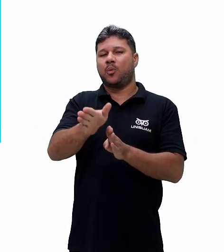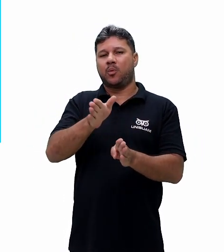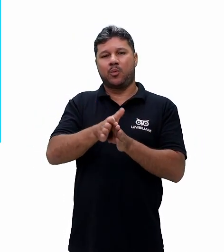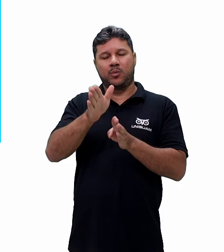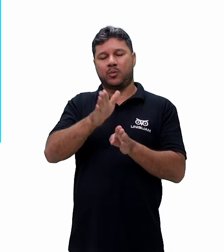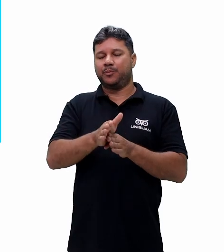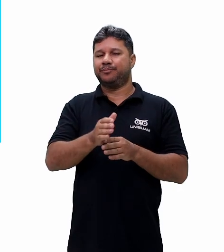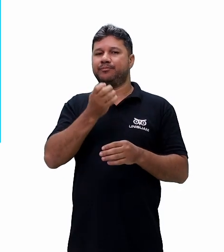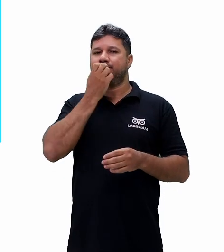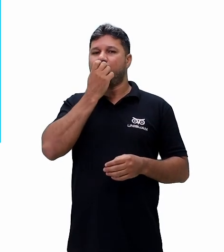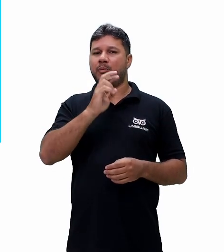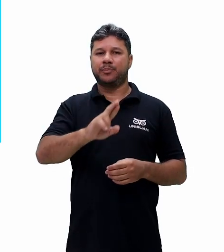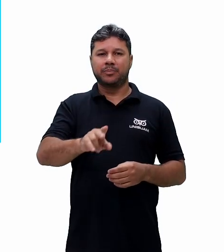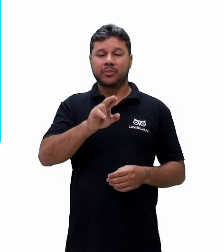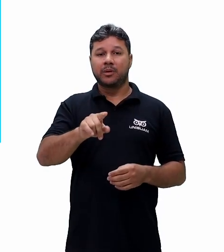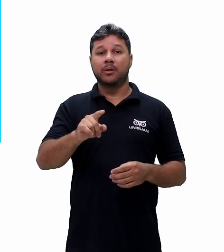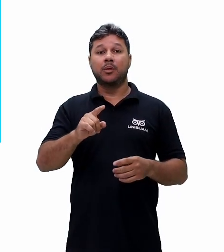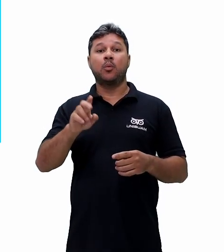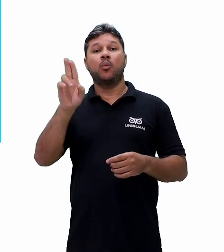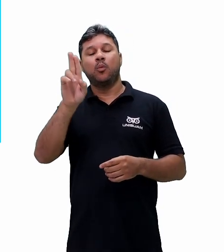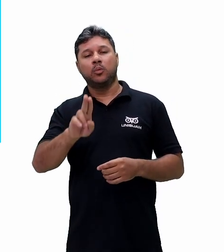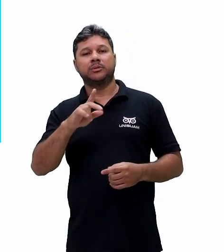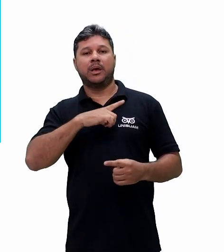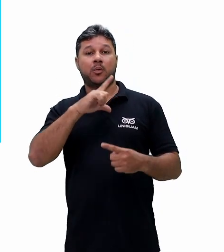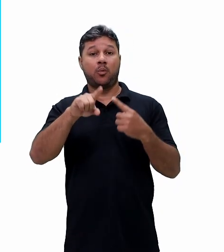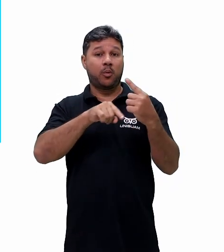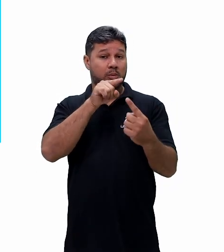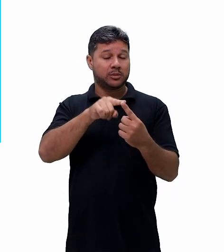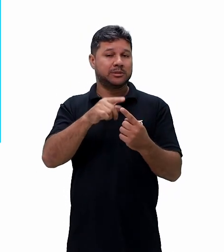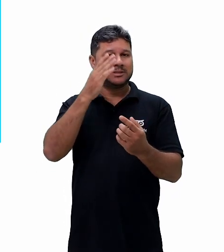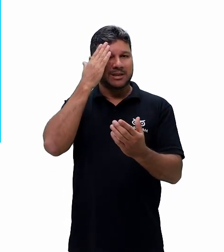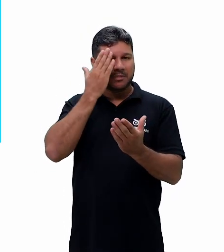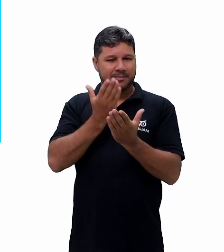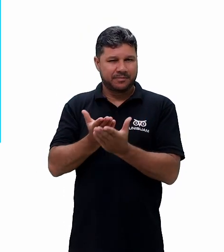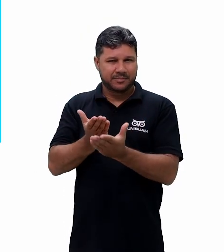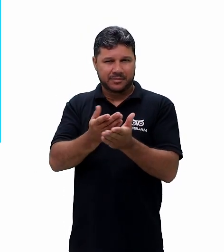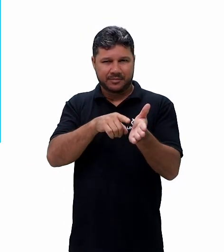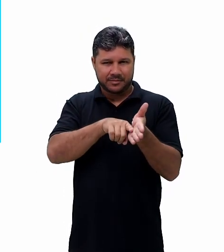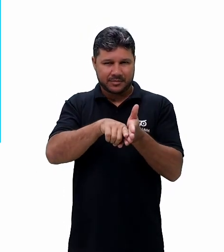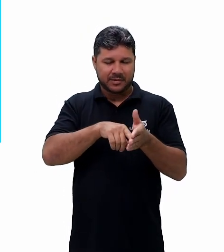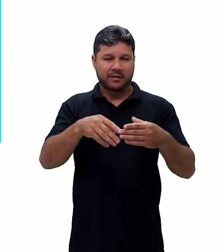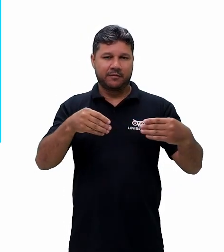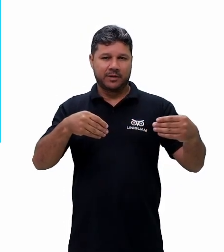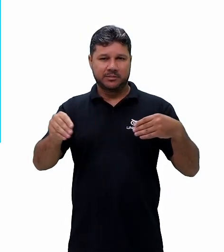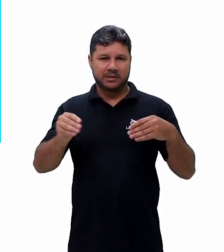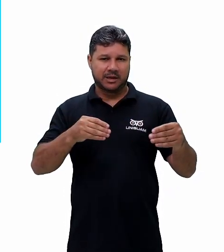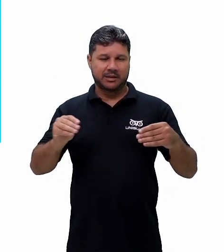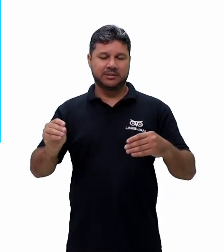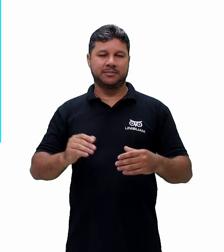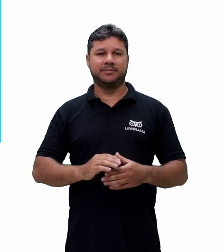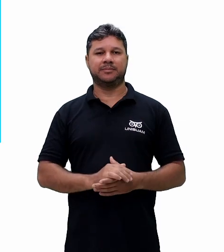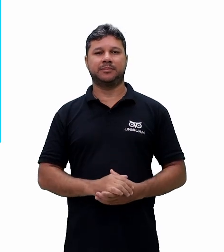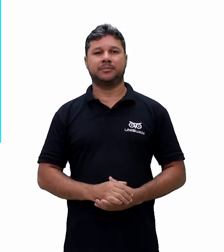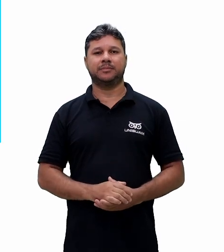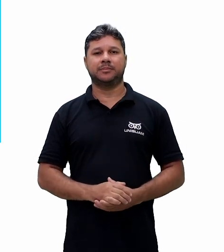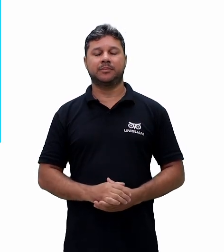indicado para ser utilizado quando se tem o objetivo medir a